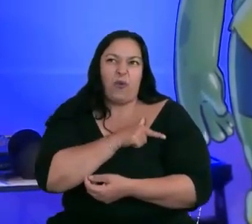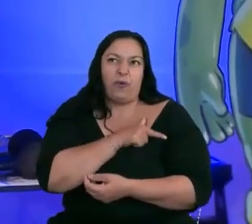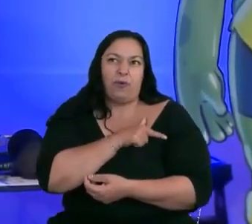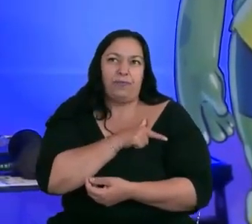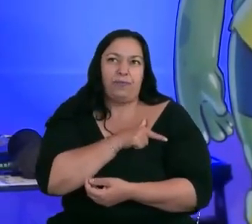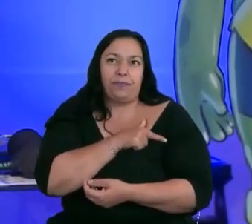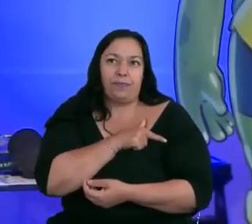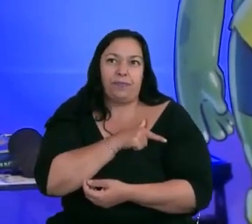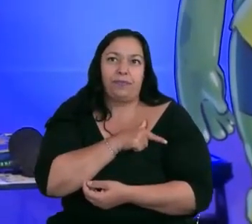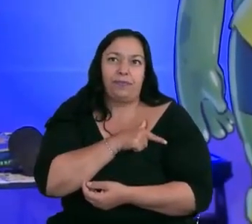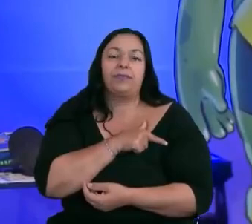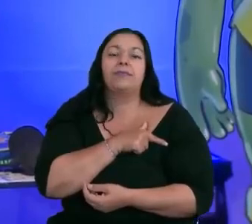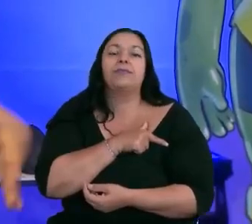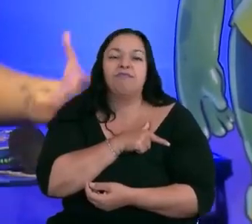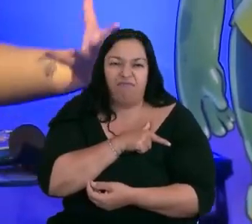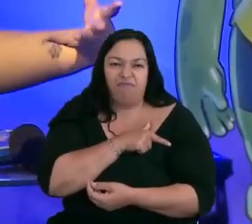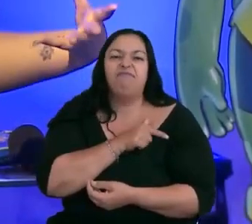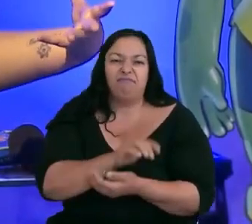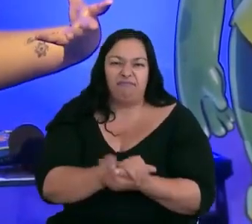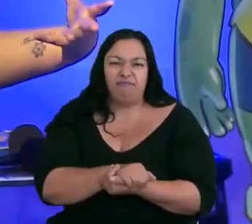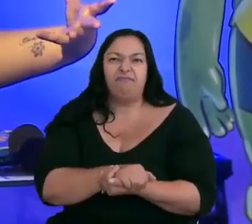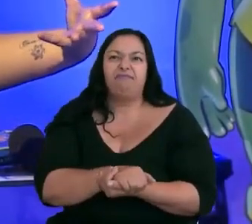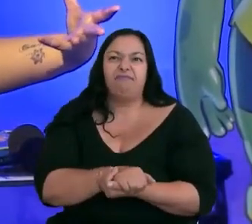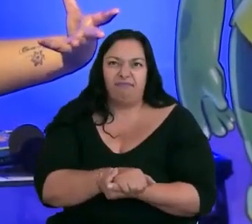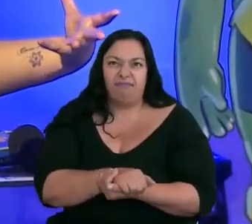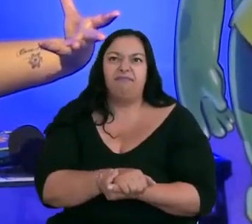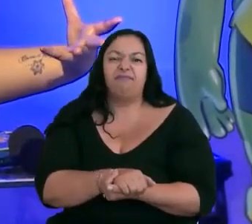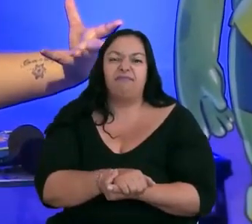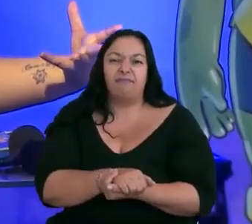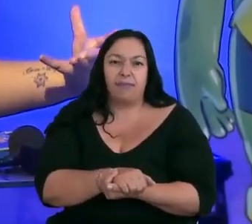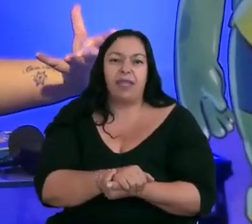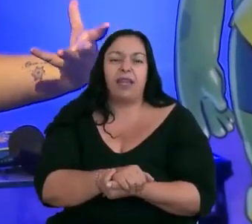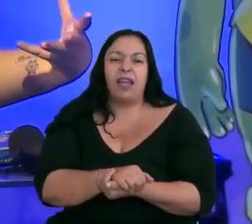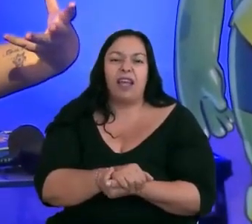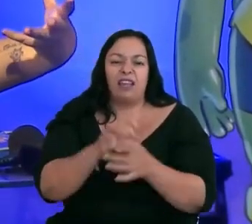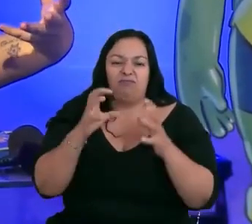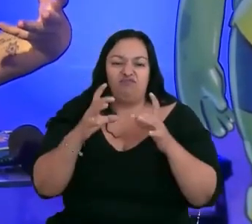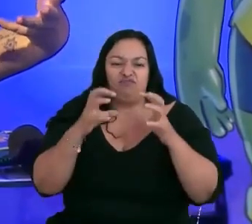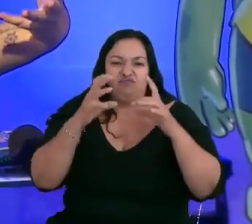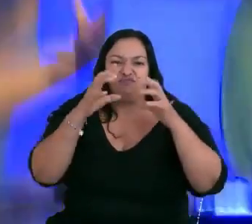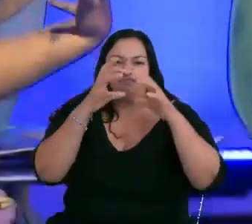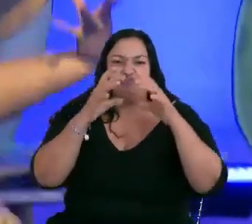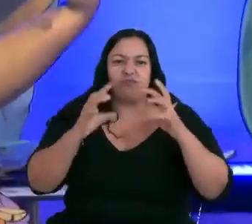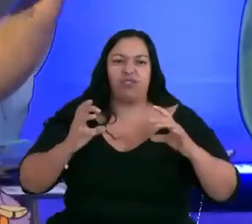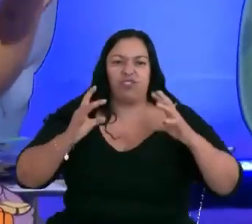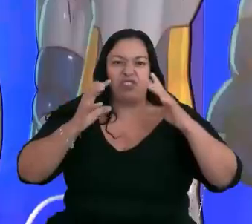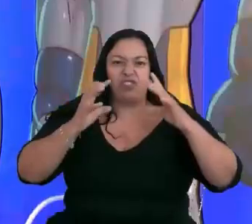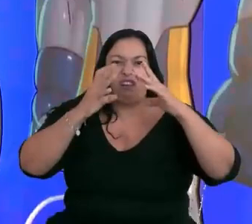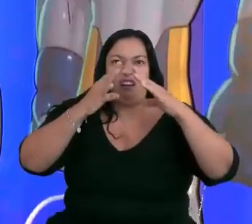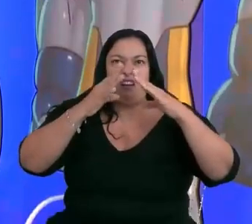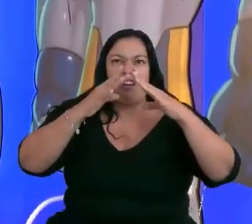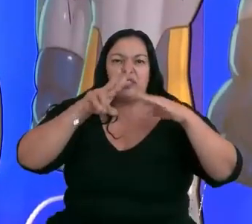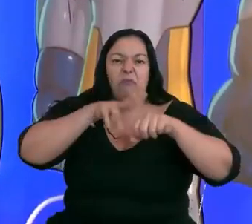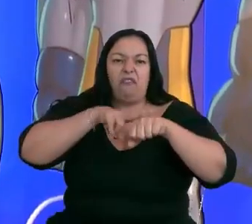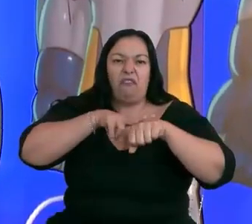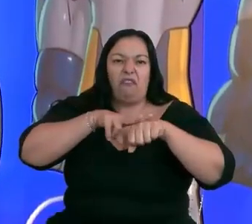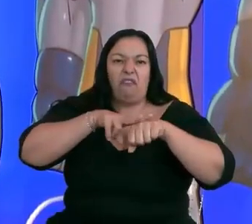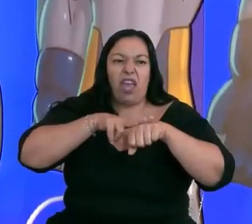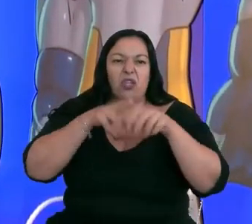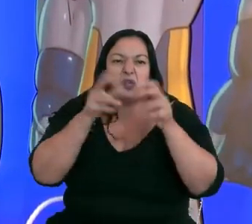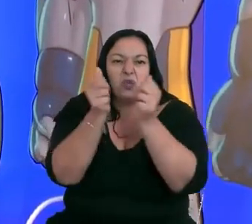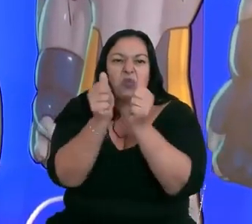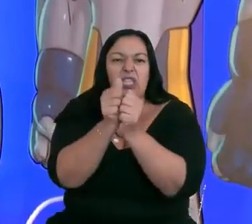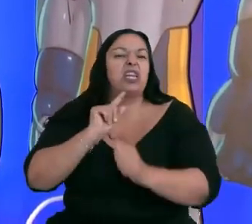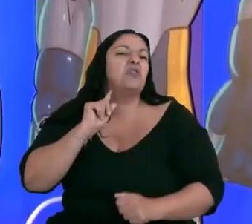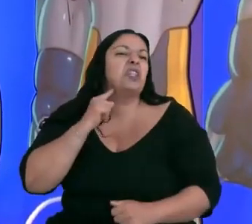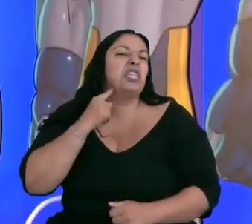É. Ele é uma gosma que fica juntando lixo, gente. Por isso que ele é